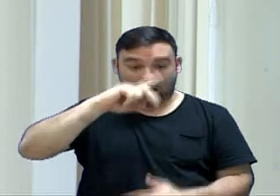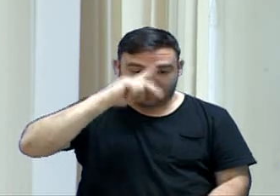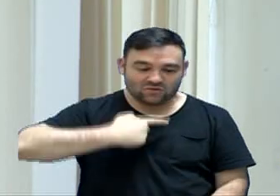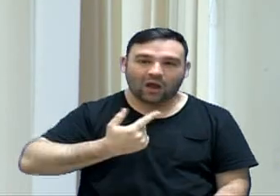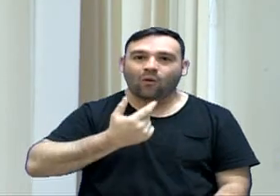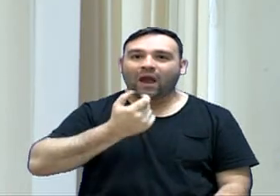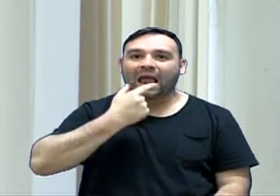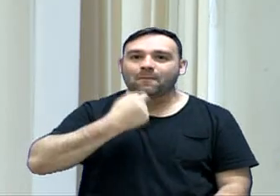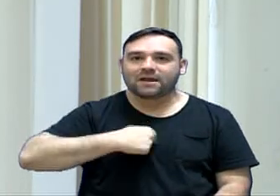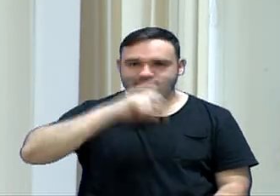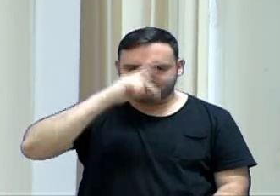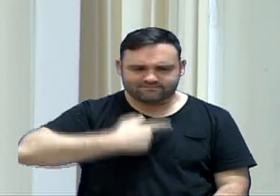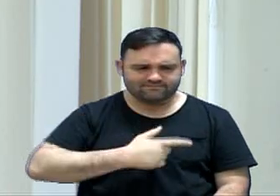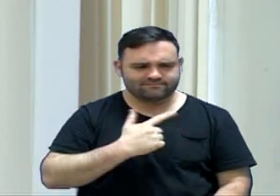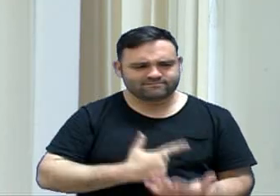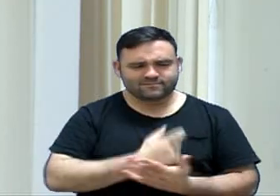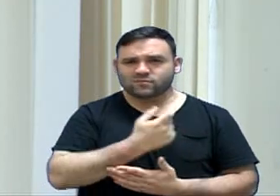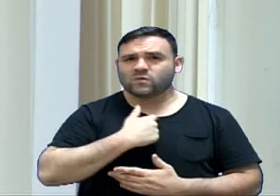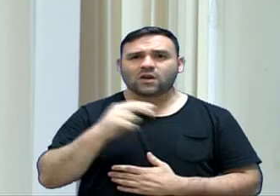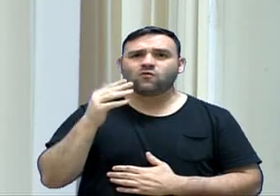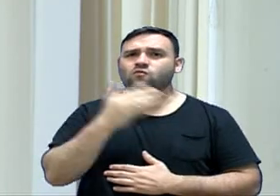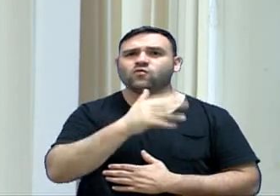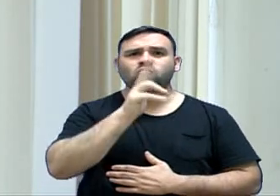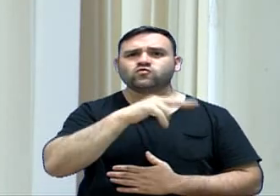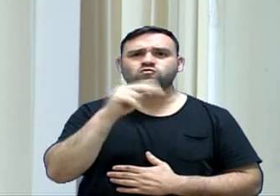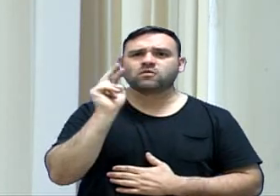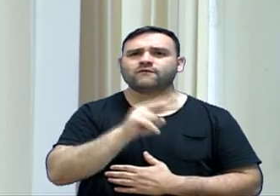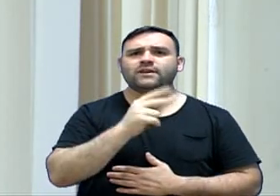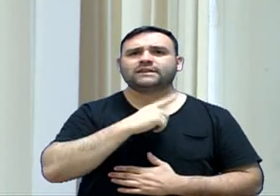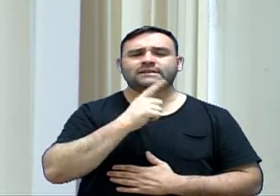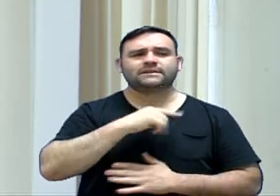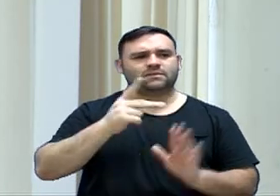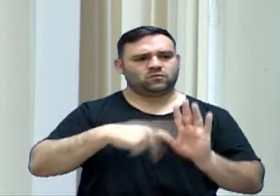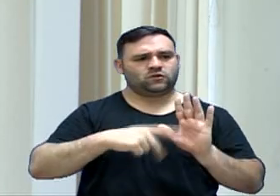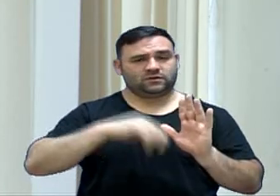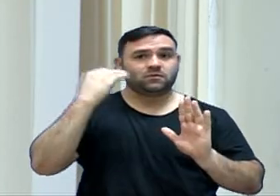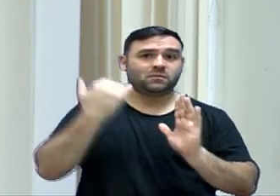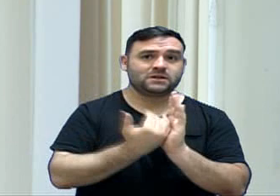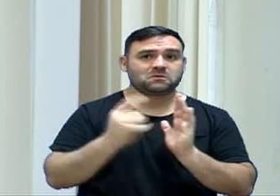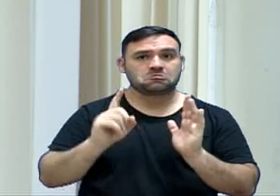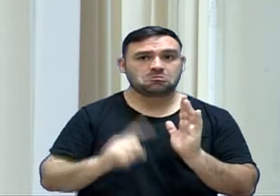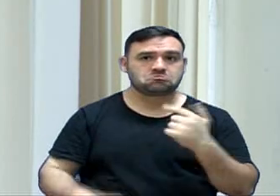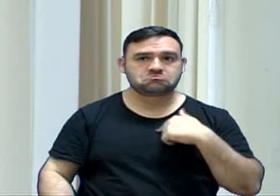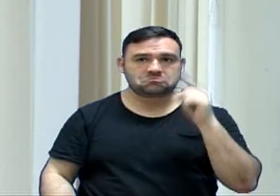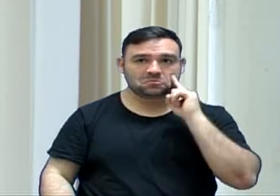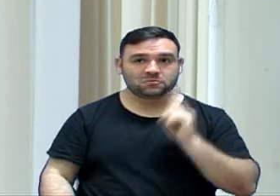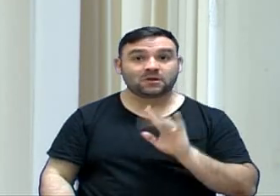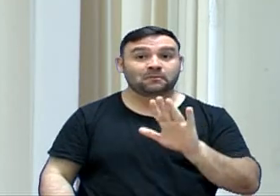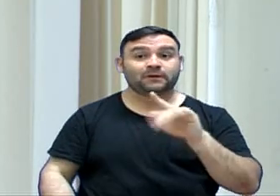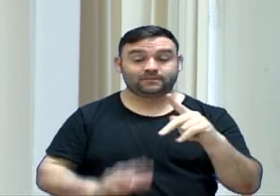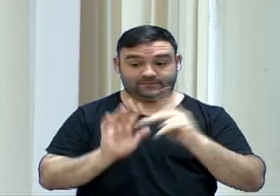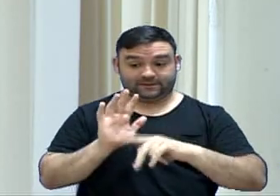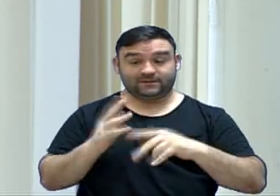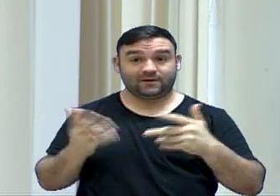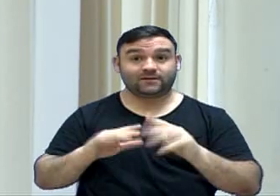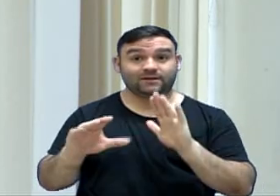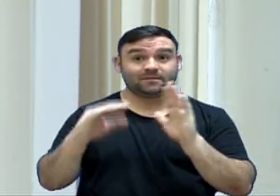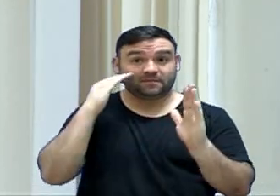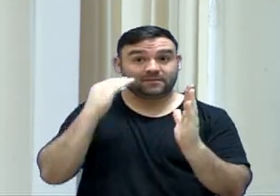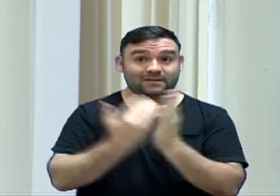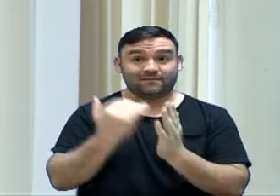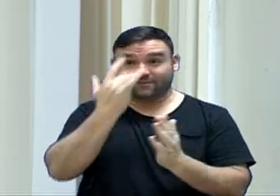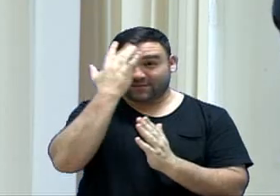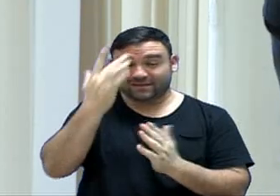automedicação. Eu nunca fui numa farmácia para ver esse projeto de lei ser cumprido. Agora, quer ver esse projeto de lei ser cumprido?